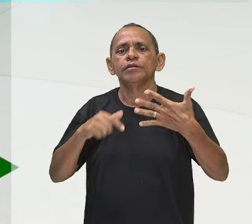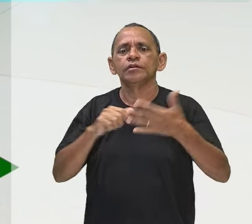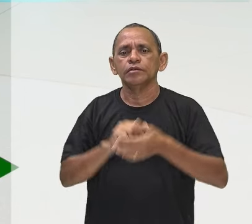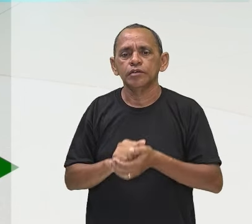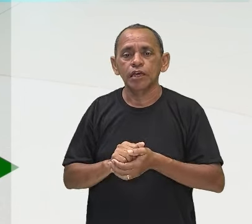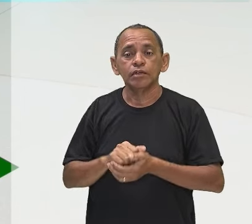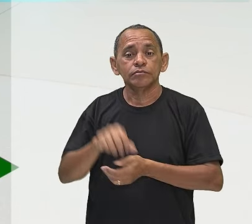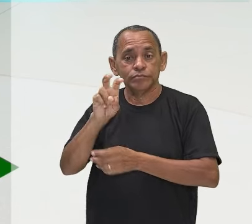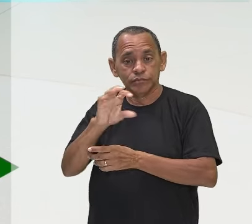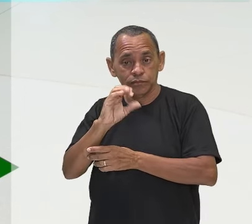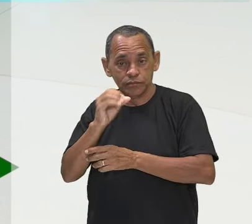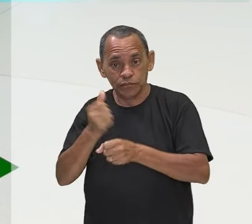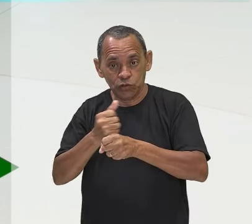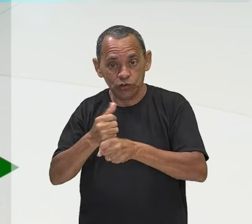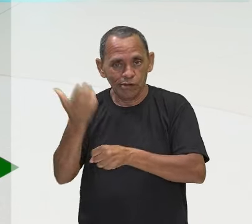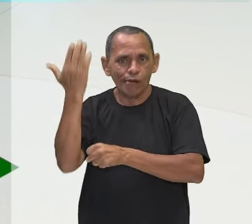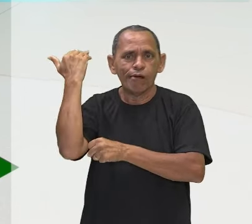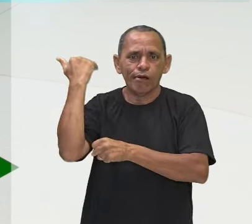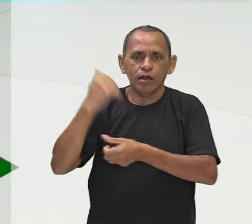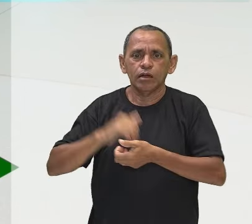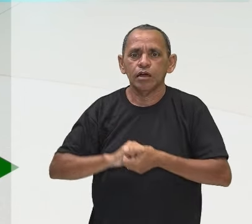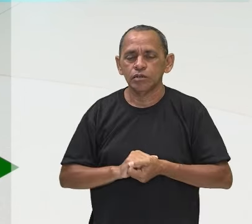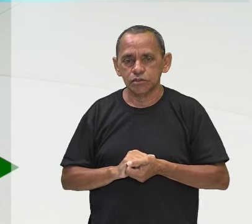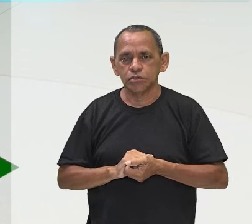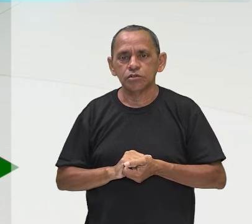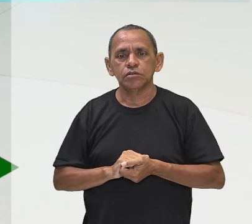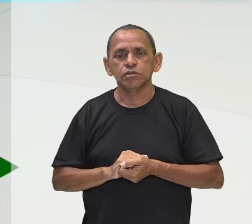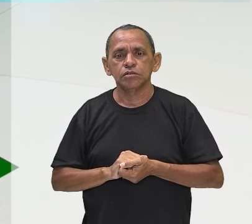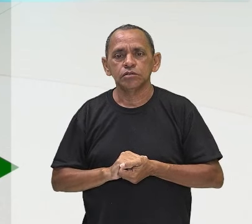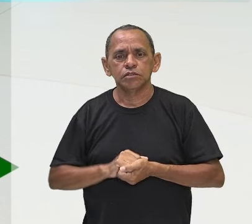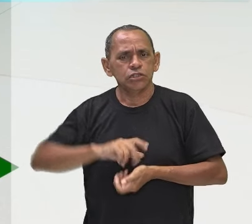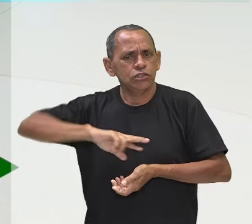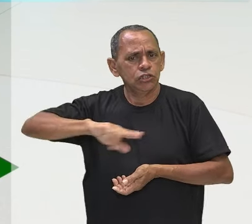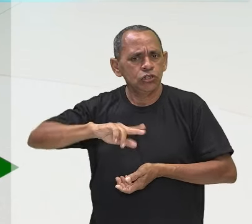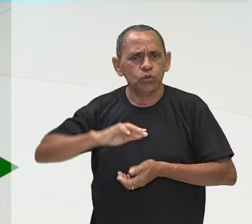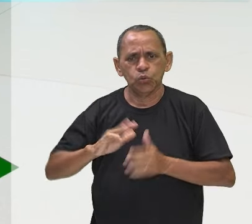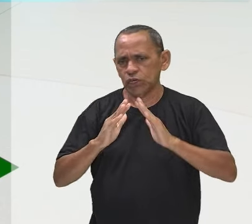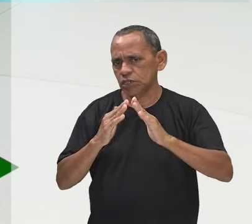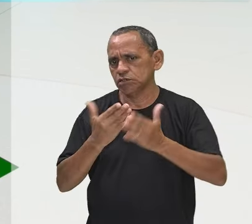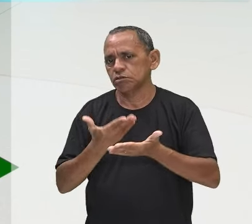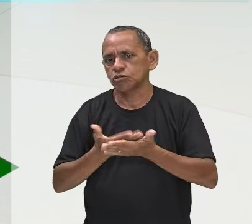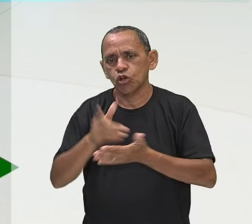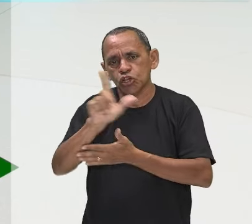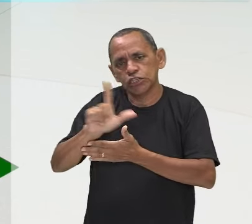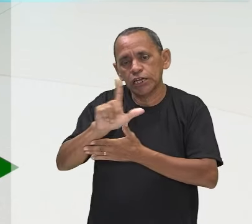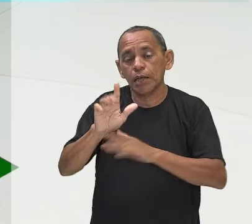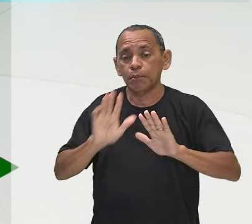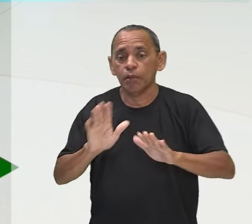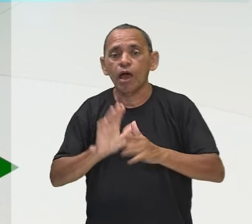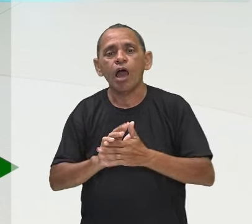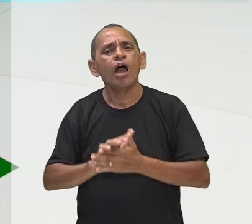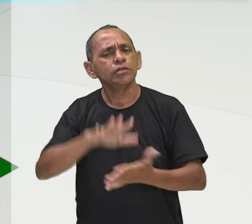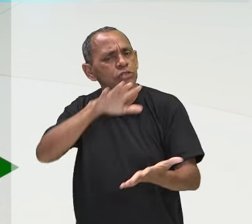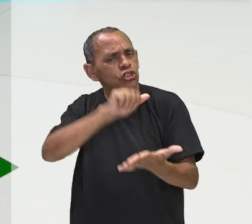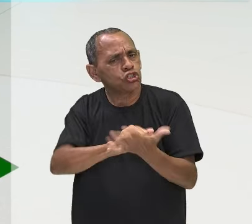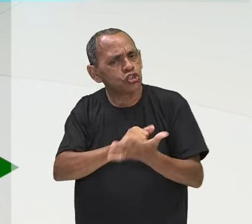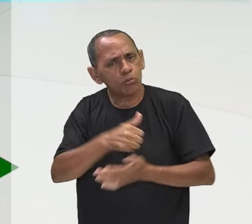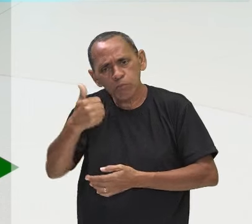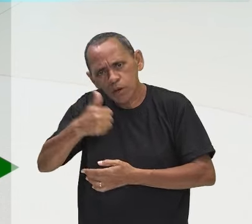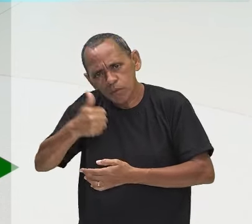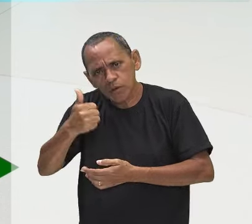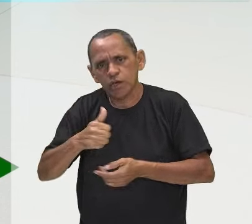considerado como uma escola literária, mas vai registrar os primeiros momentos da literatura literatura no Brasil, digamos assim.